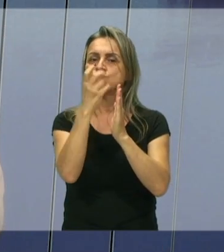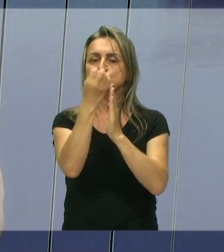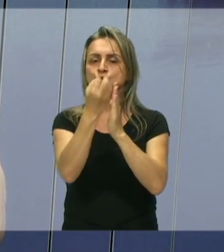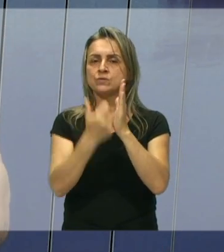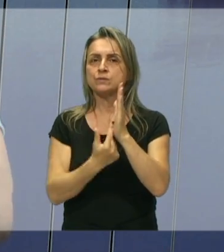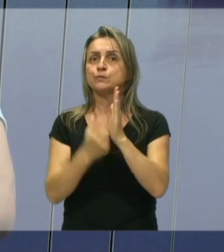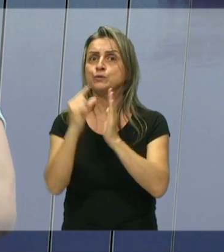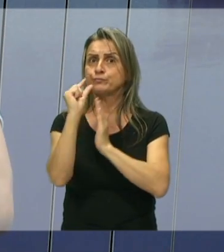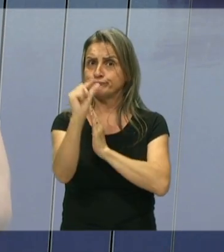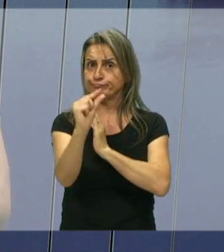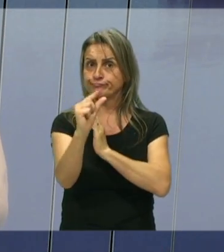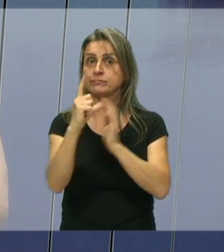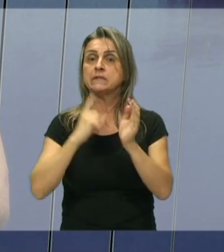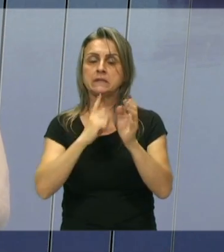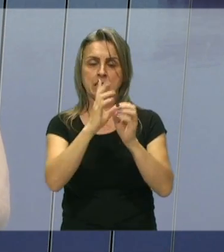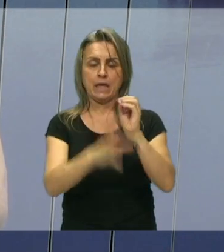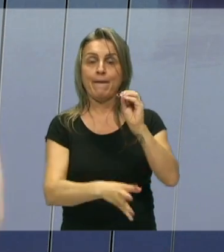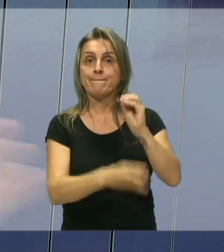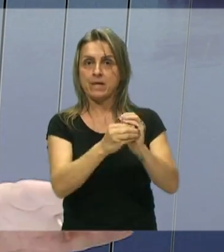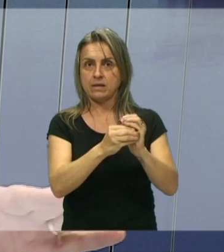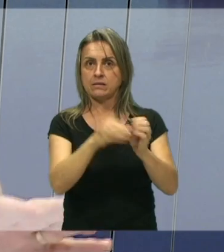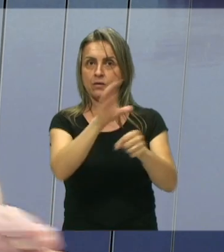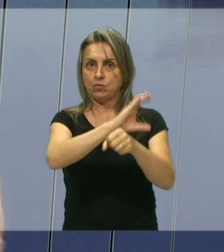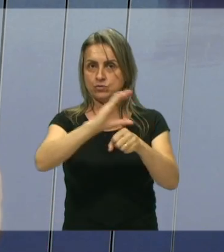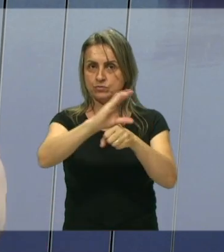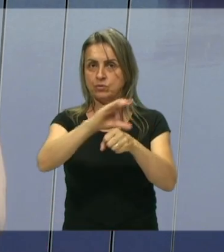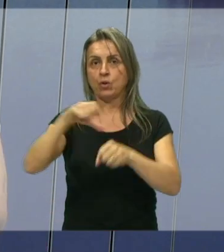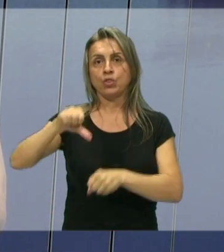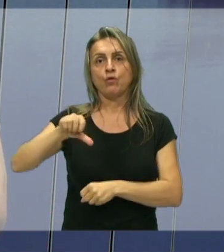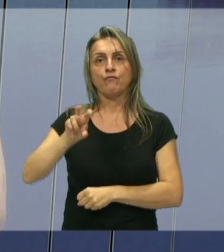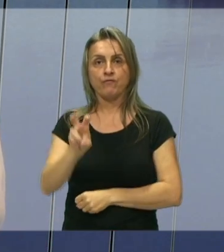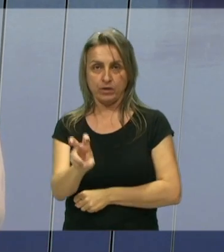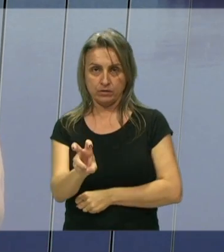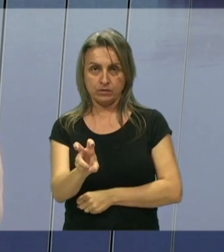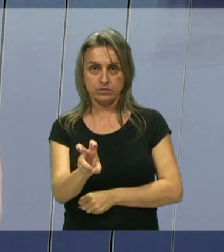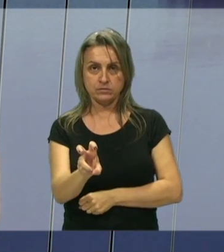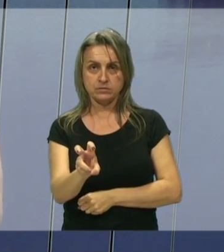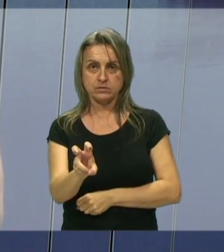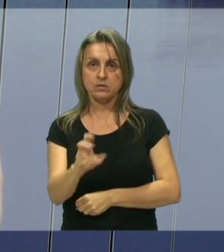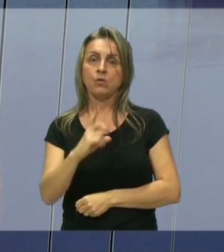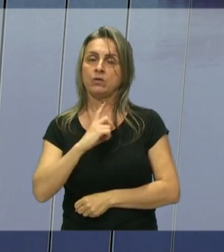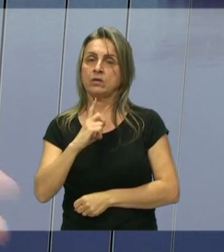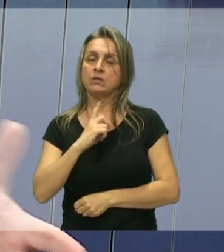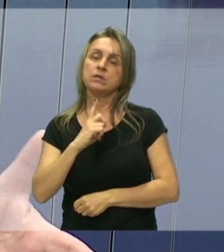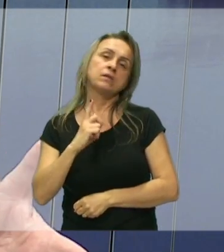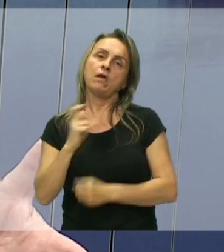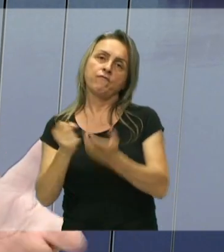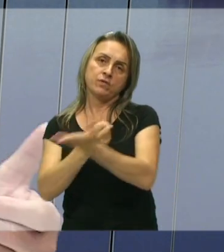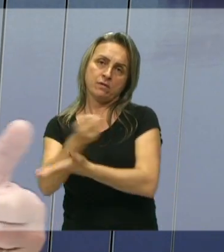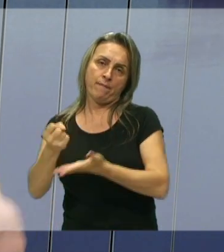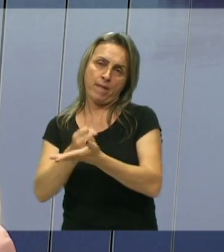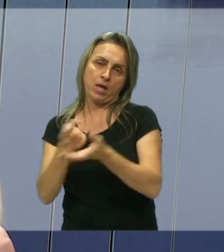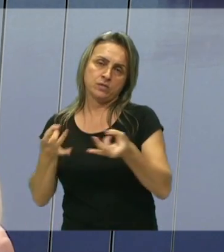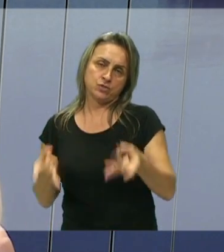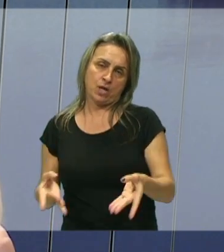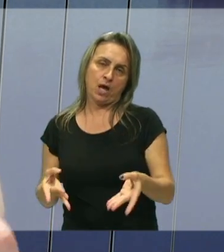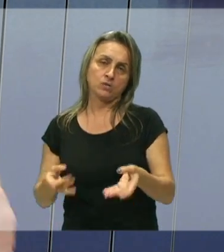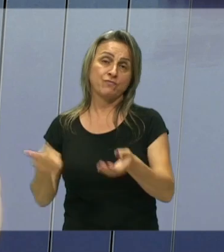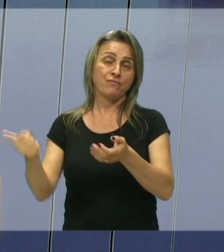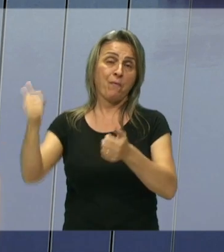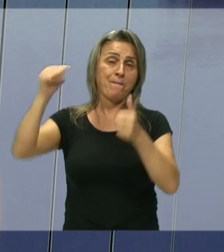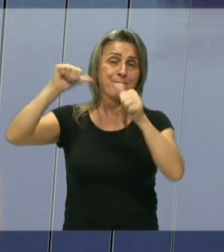constitucional 95, que estabeleceu esse teto de gastos e deixou as coisas piores do que elas já